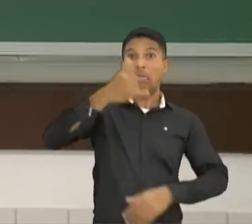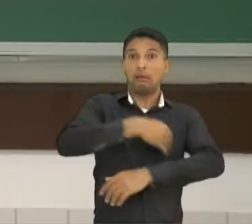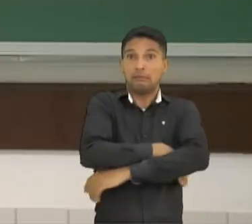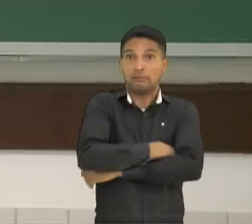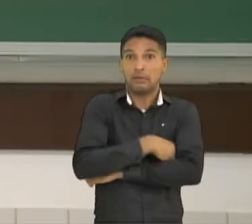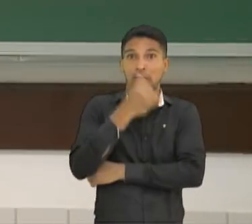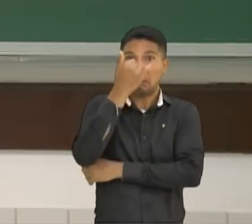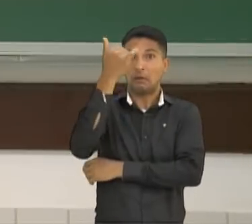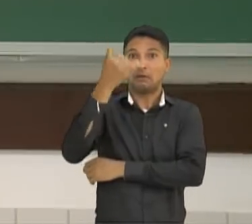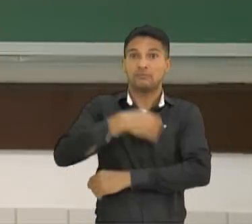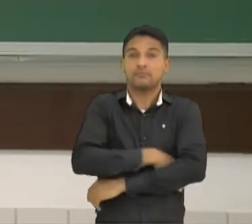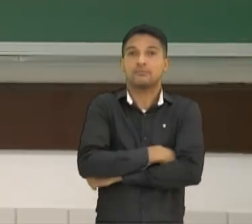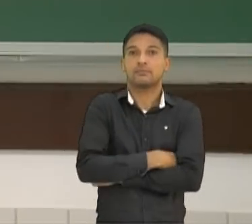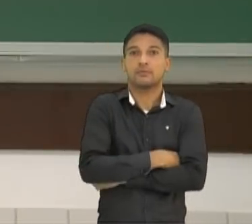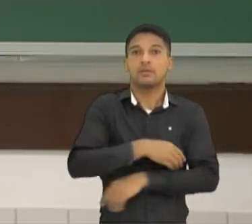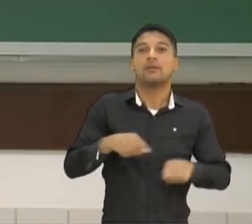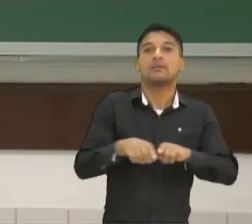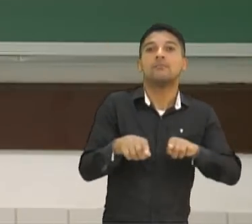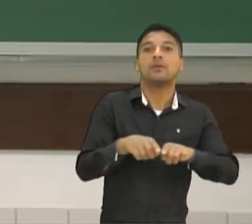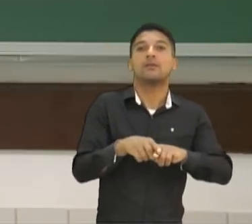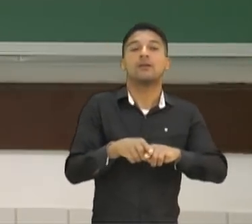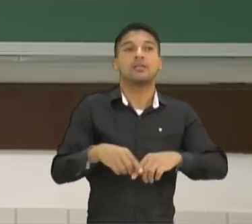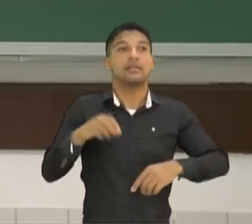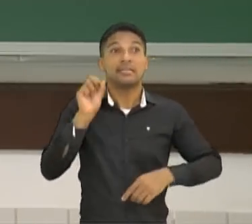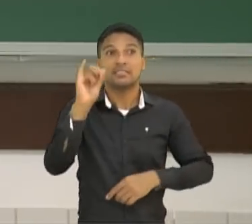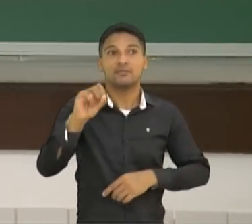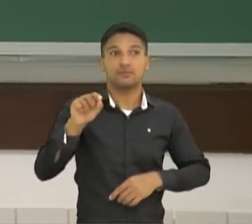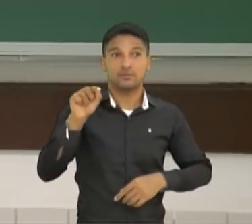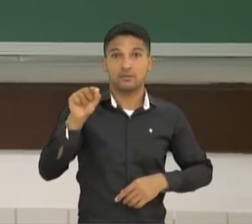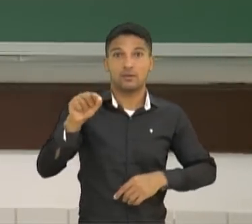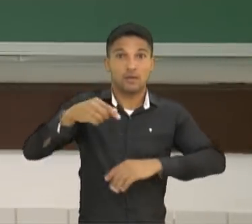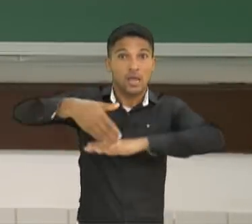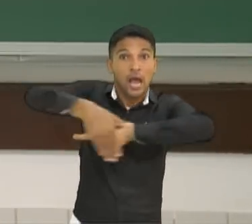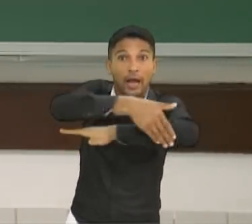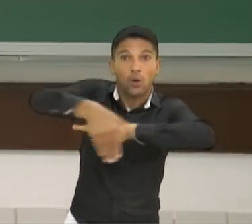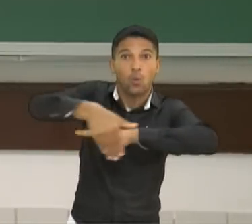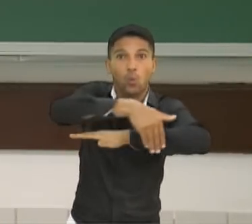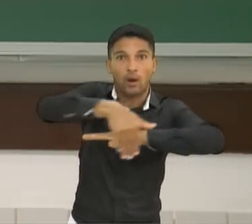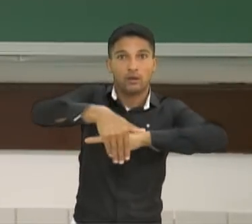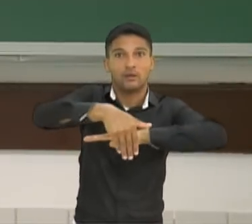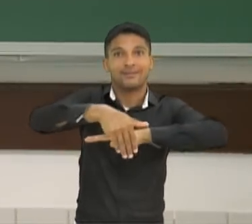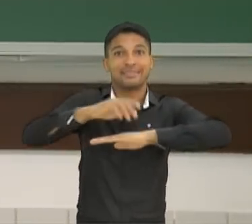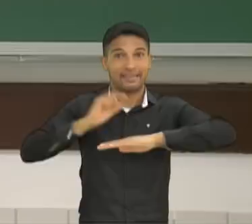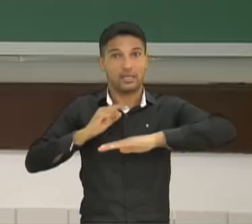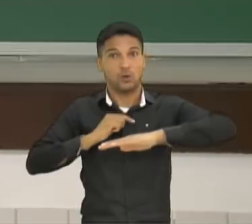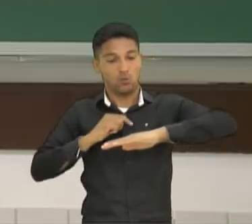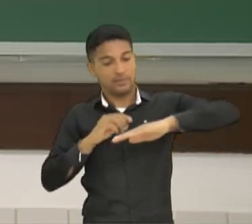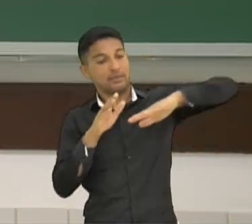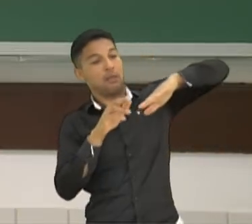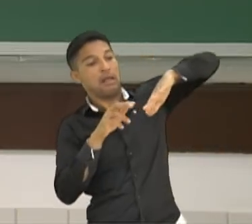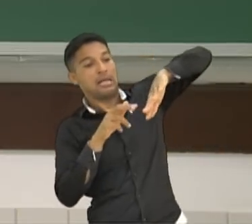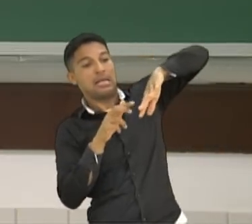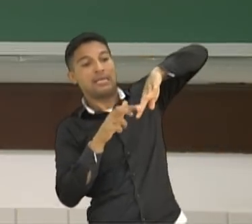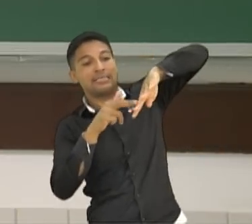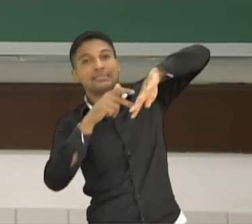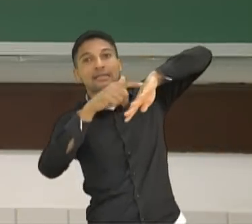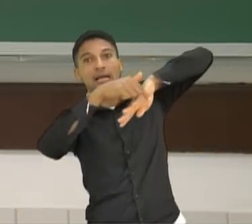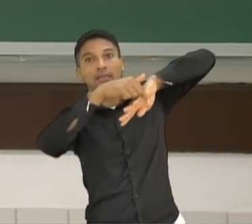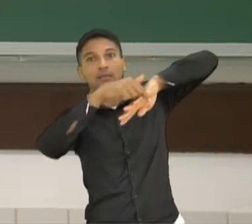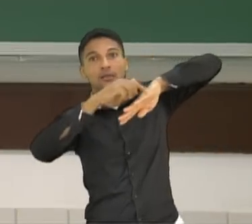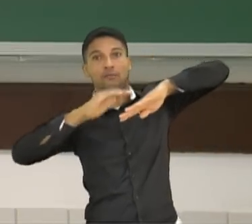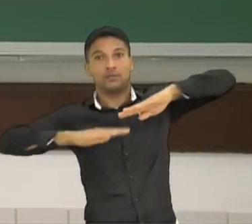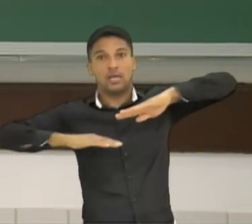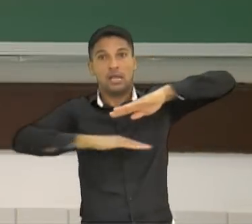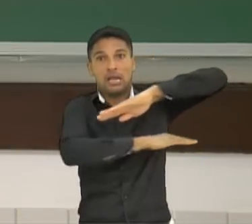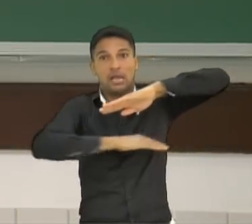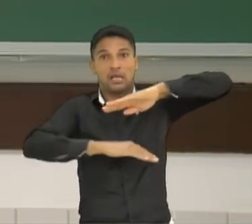uma escada, você nunca deve passar embaixo da escada, né? Porque isso também dá azar. Que o azul é cor